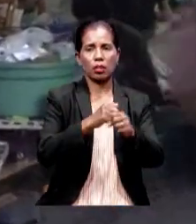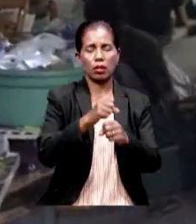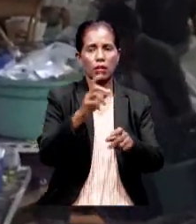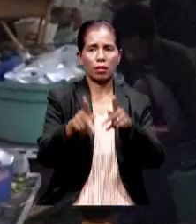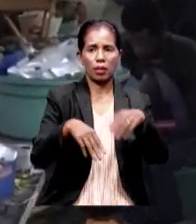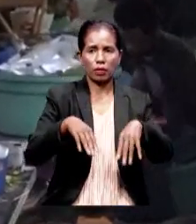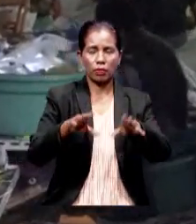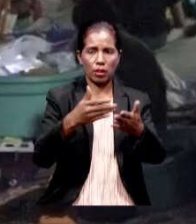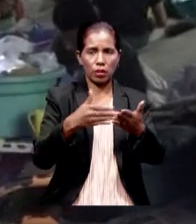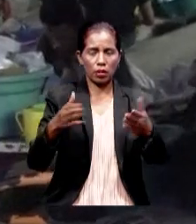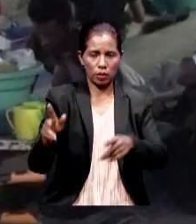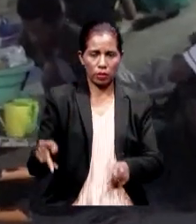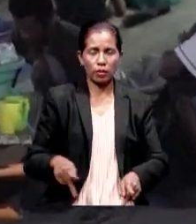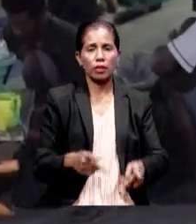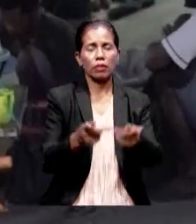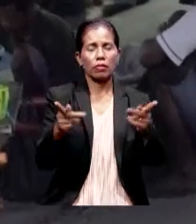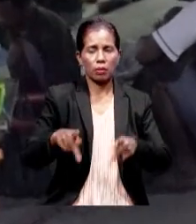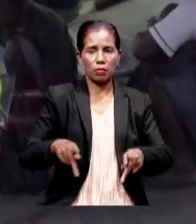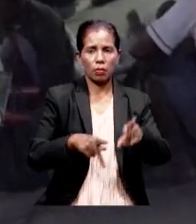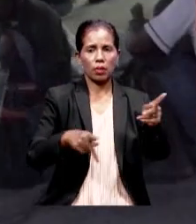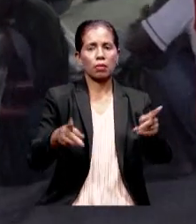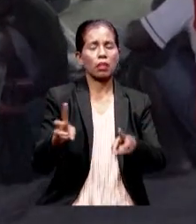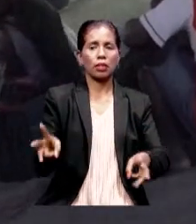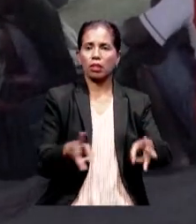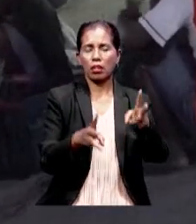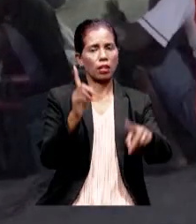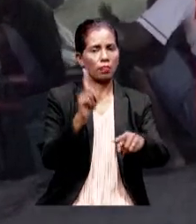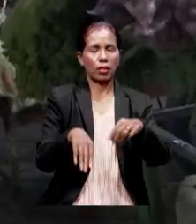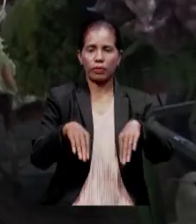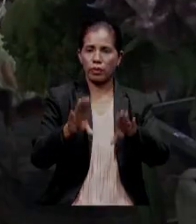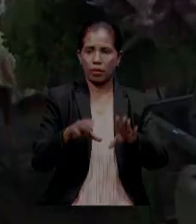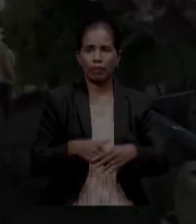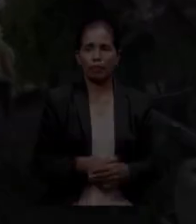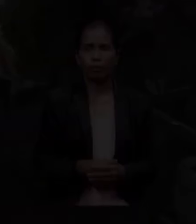atufan sasang ia fatin publiku ka dalan ini. La Rosa Ver, Lamberto da Silva, GMN.